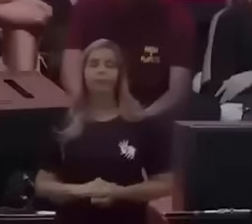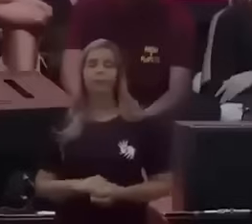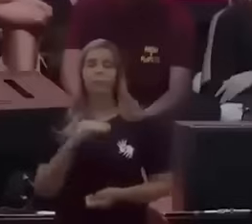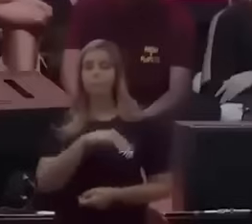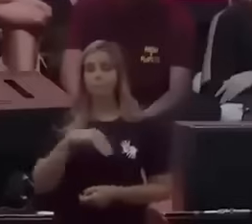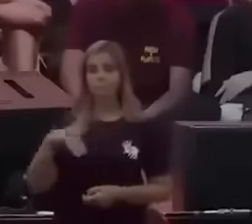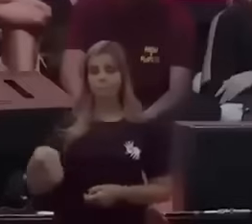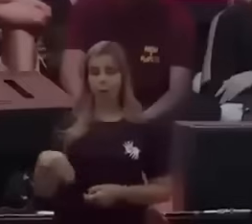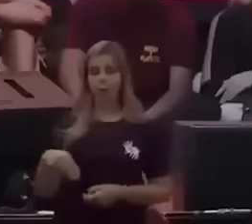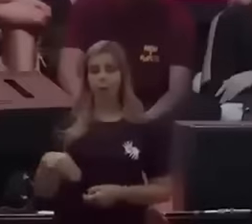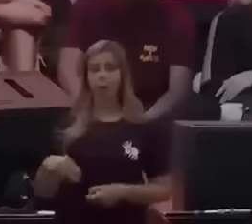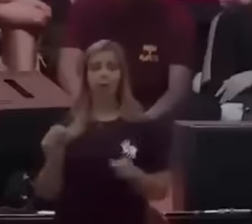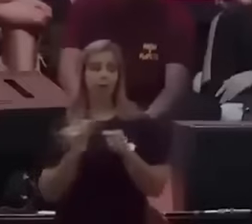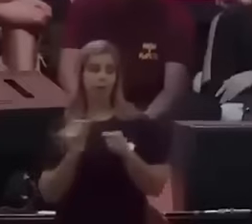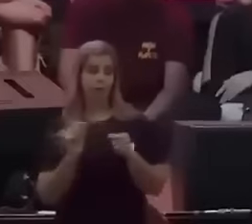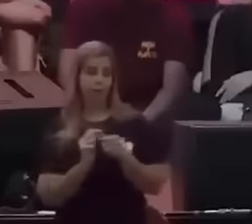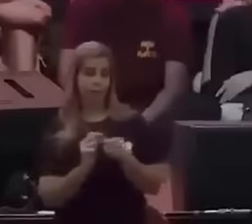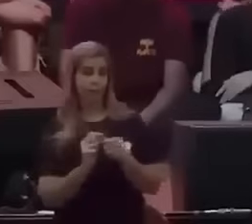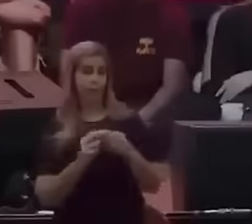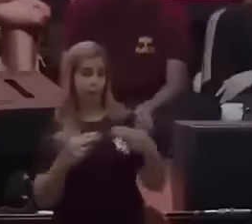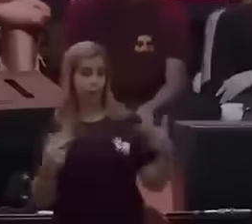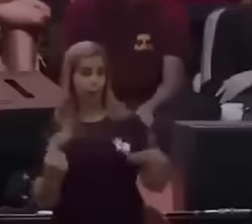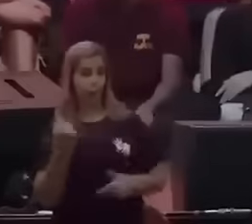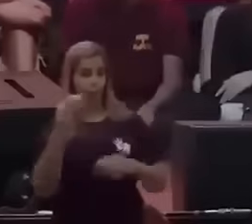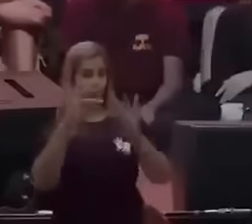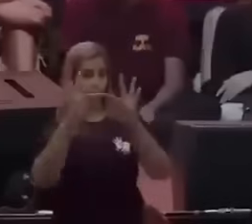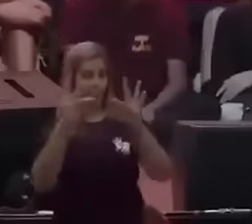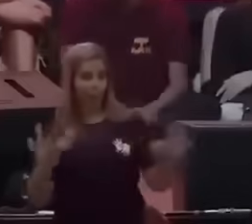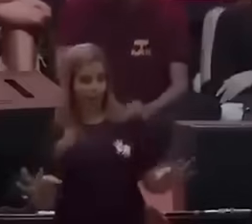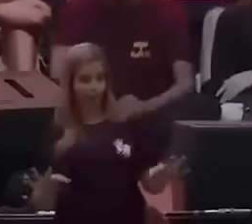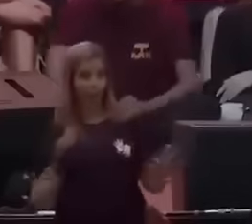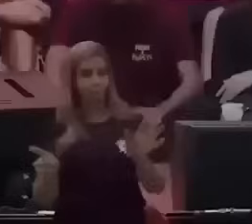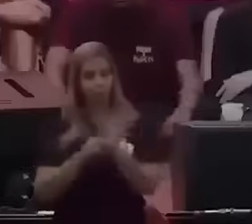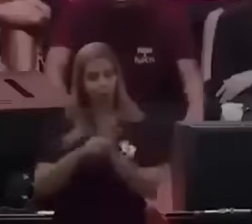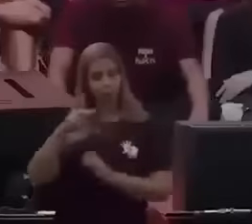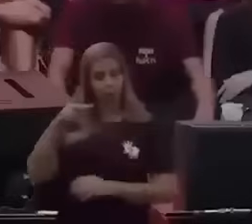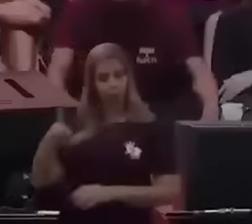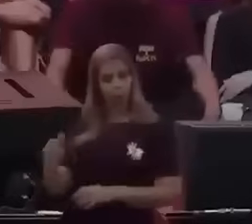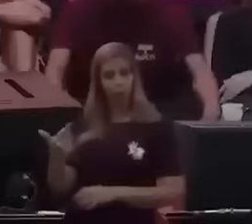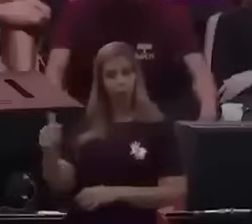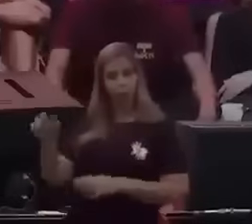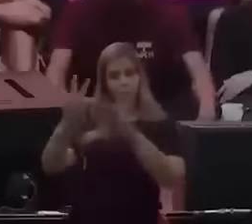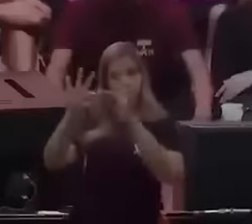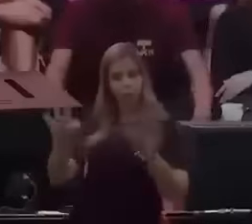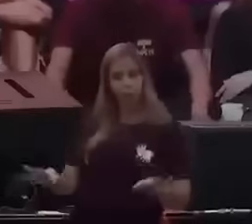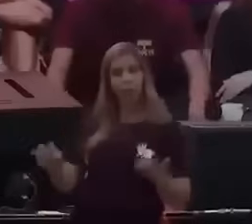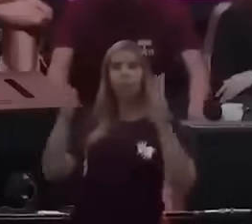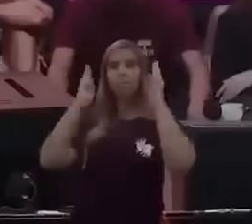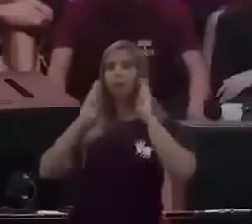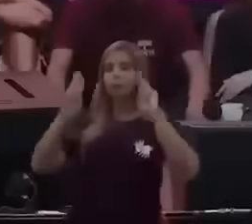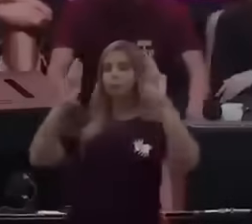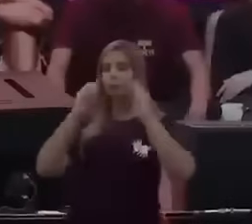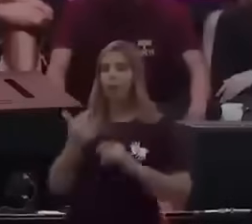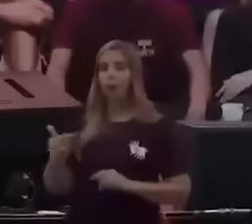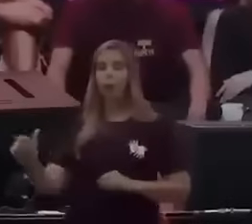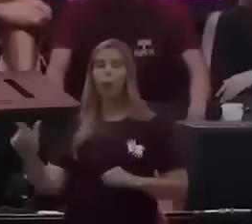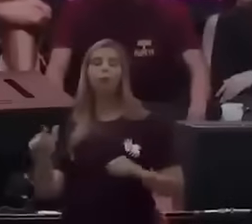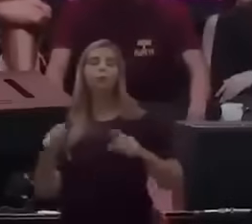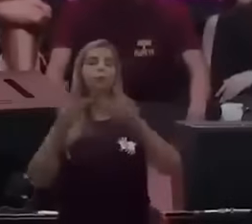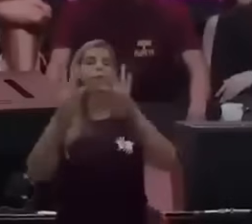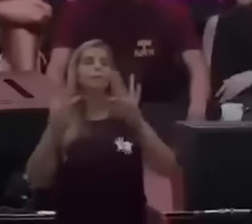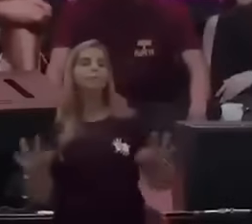olha, vamos fazer 3 tendas, uma vai ser tua, outra vai ser de Moisés, outra vai ser de Elias. Diz o texto que ele não sabia o que estava